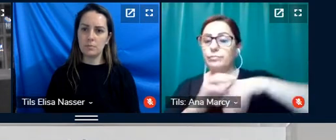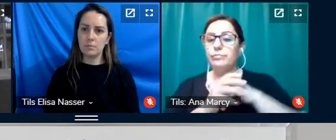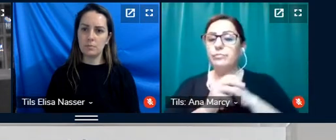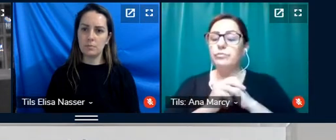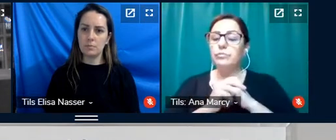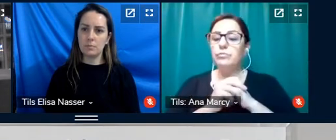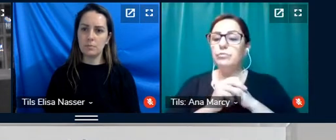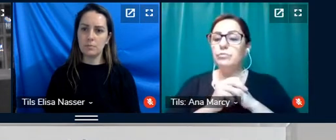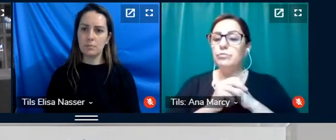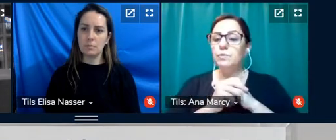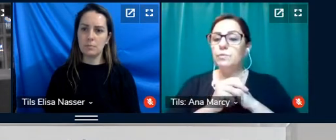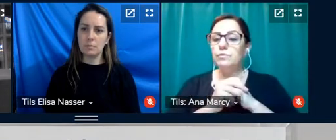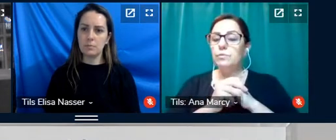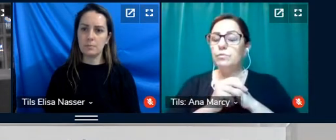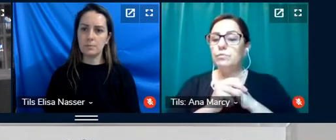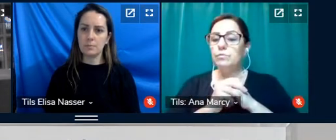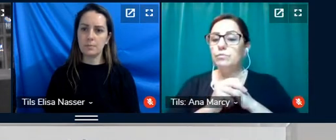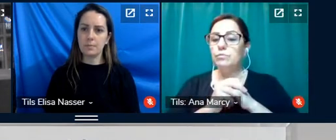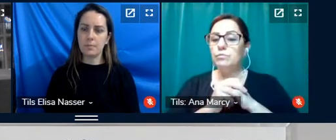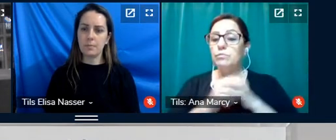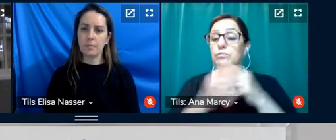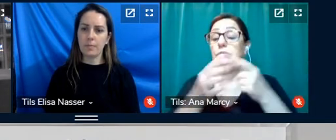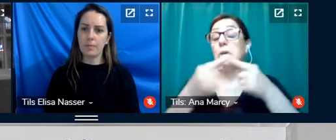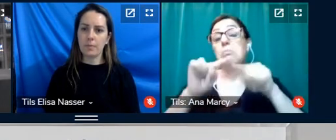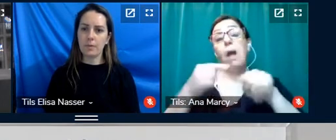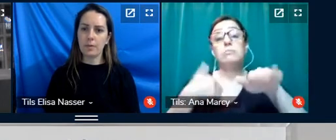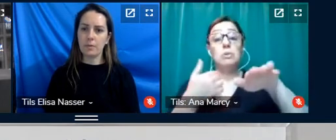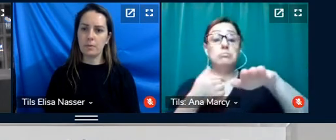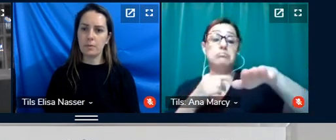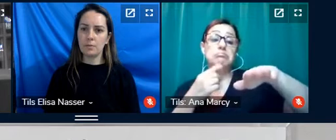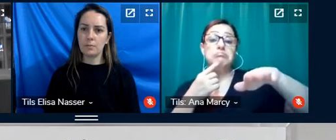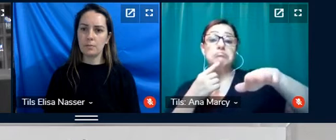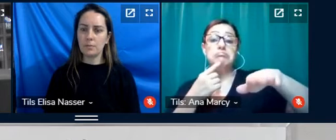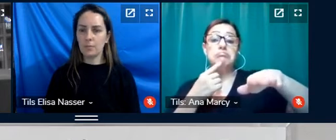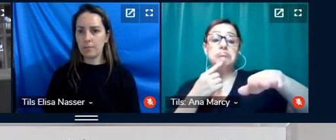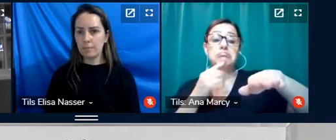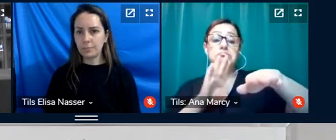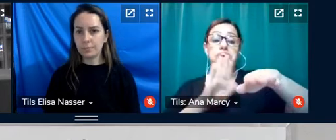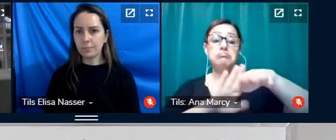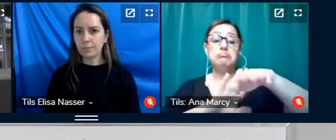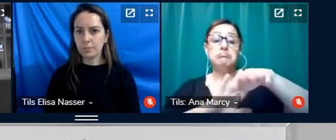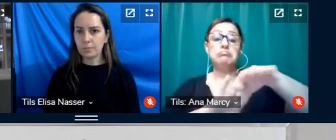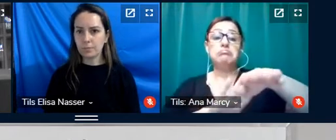tem lá, eu estou empurrando, mas aí uma pessoa me ajuda. Né?